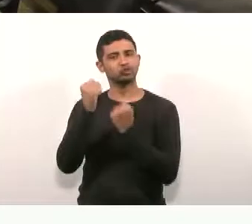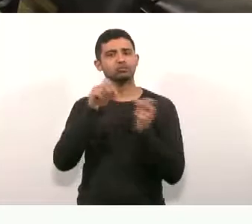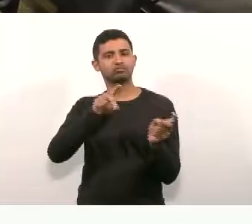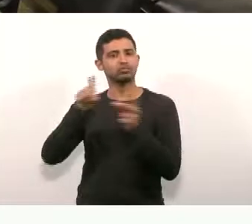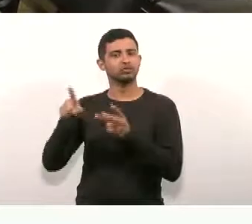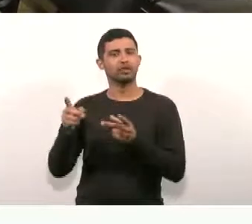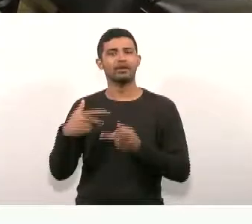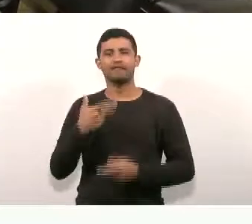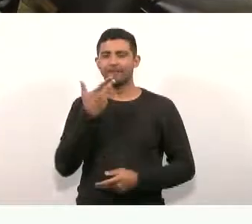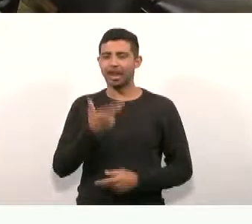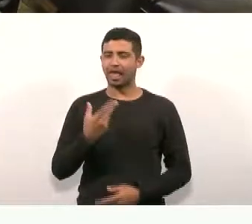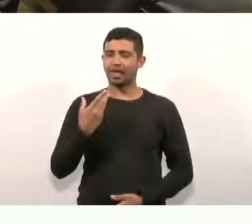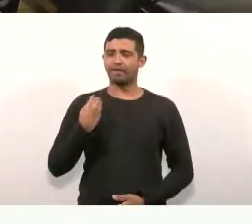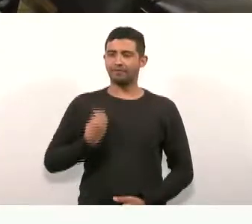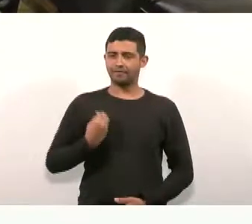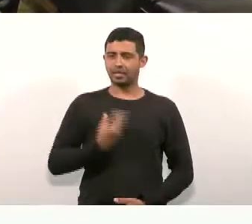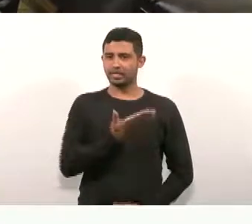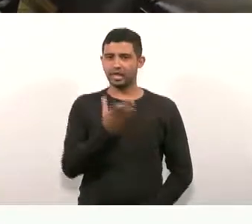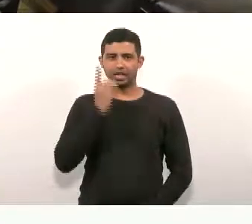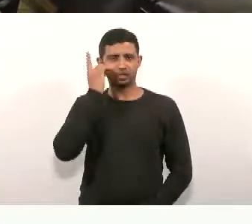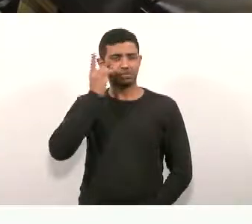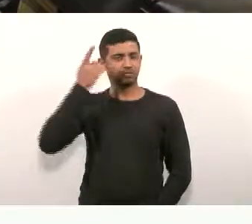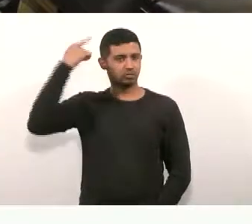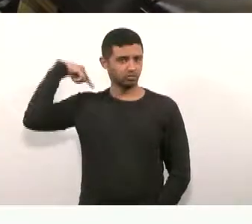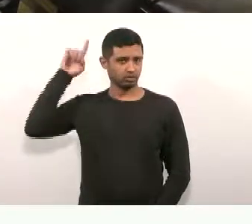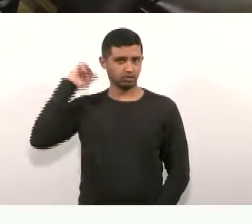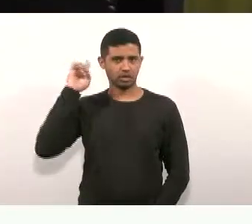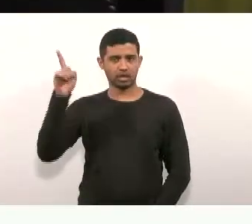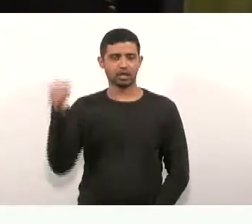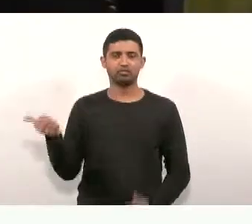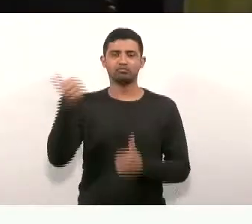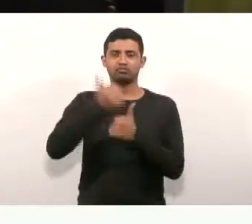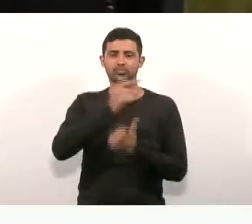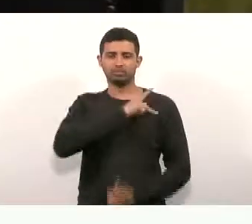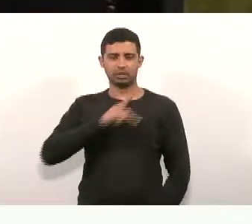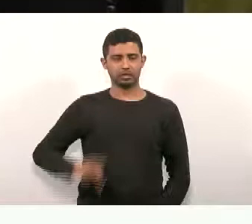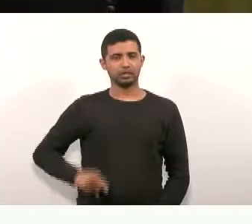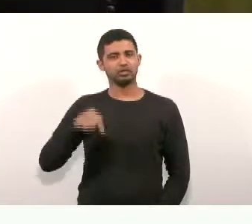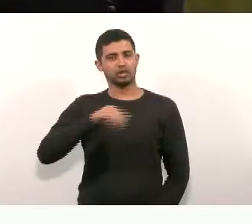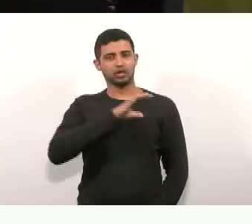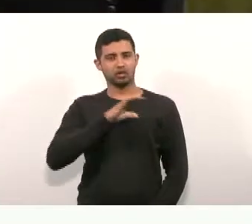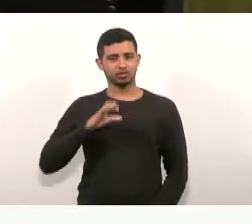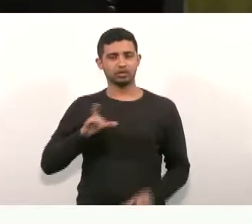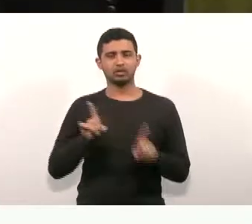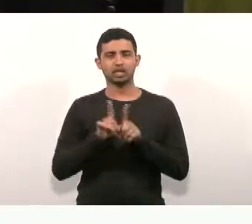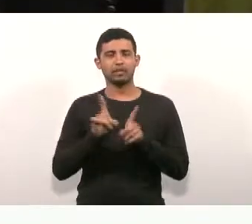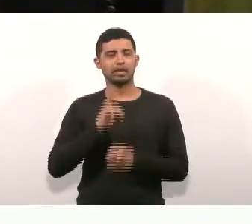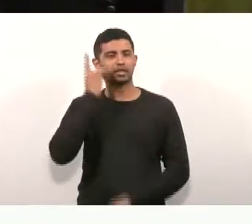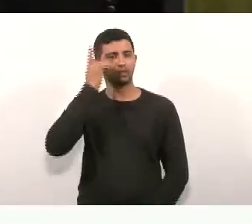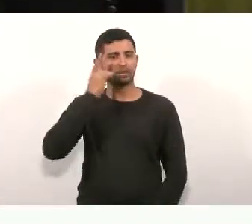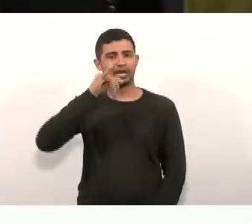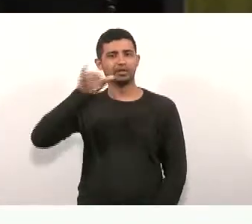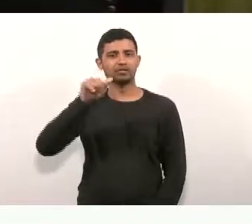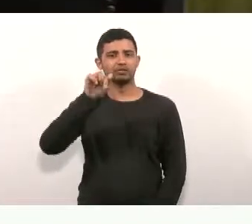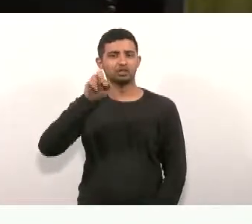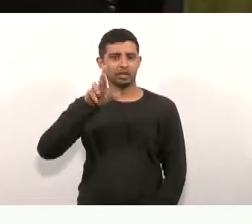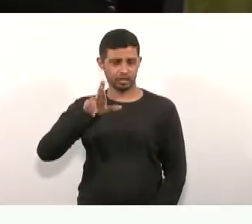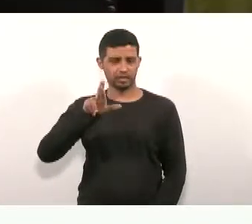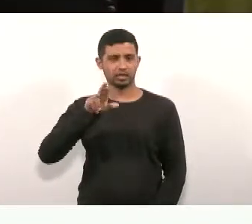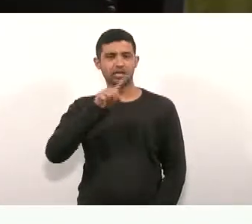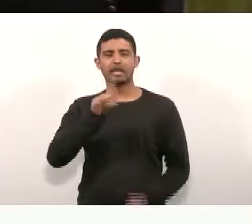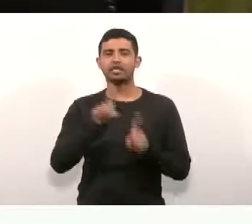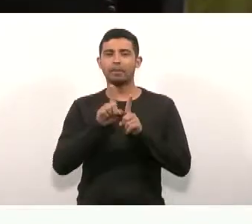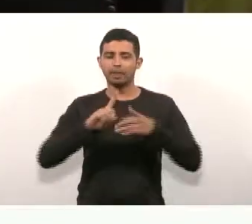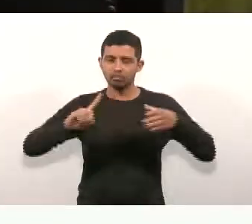presença dos deputados Valdec Carneiro, vice-presidente da nossa comissão, e o deputado Jair Bittencourt, também membro da